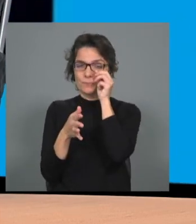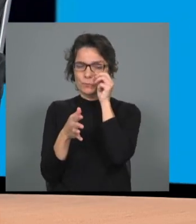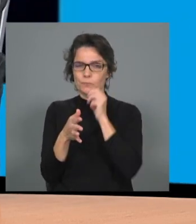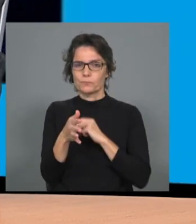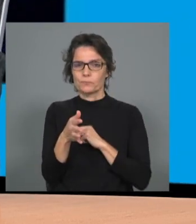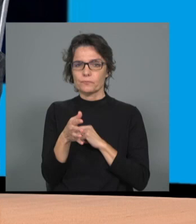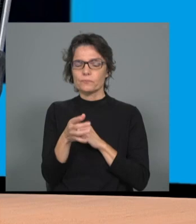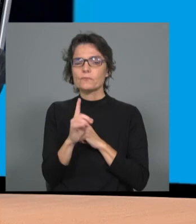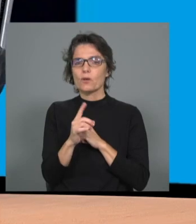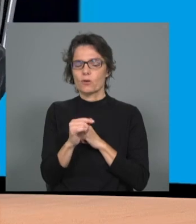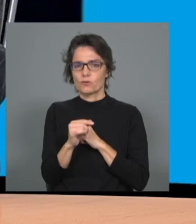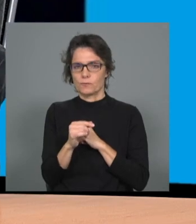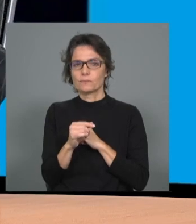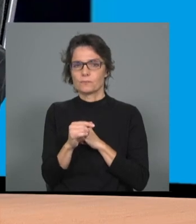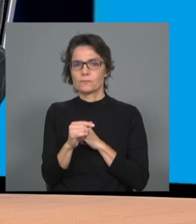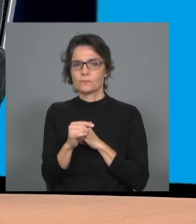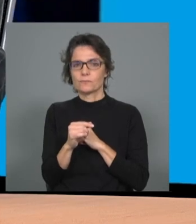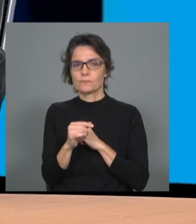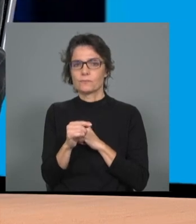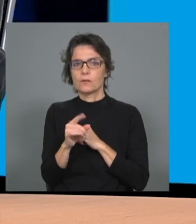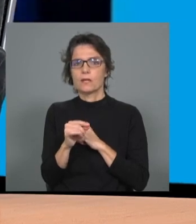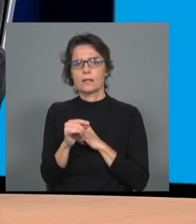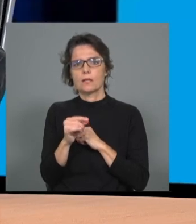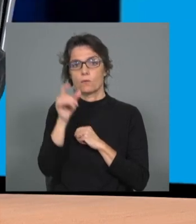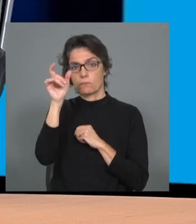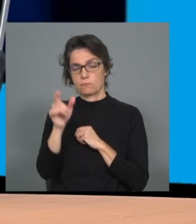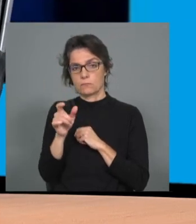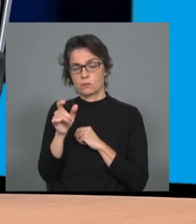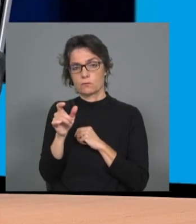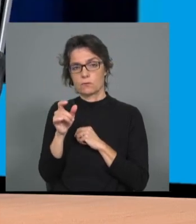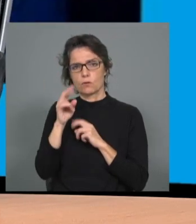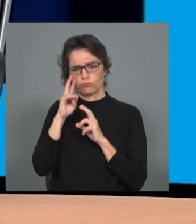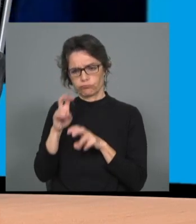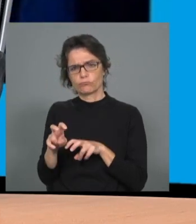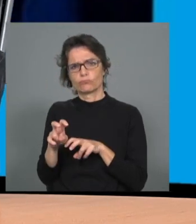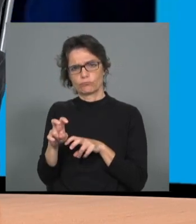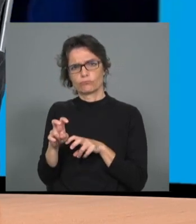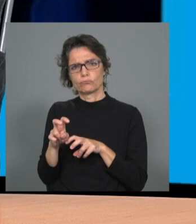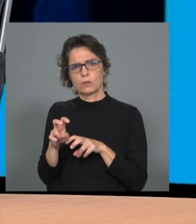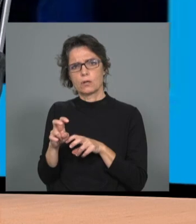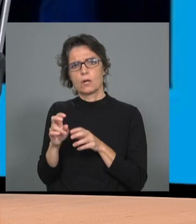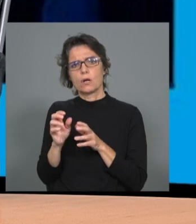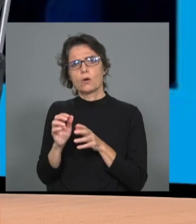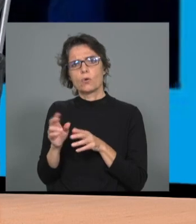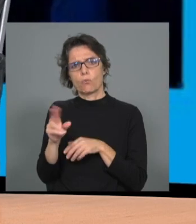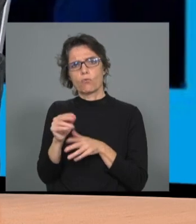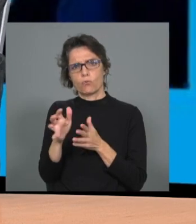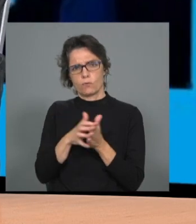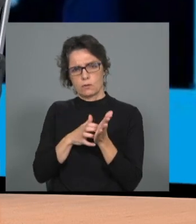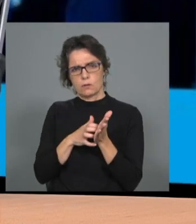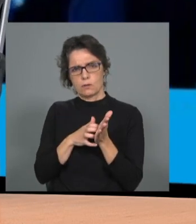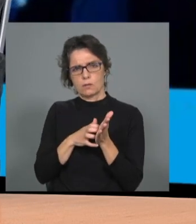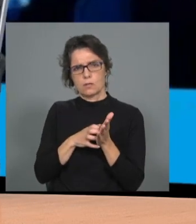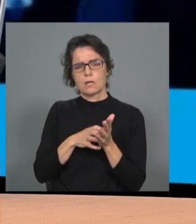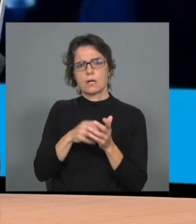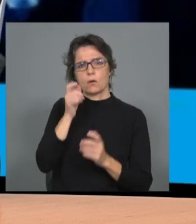que é referida pelo grande estudioso do Novo Testamento, e não só, do mundo bíblico, Gianfranco